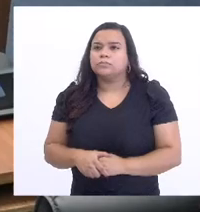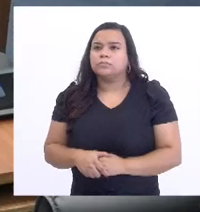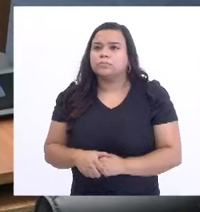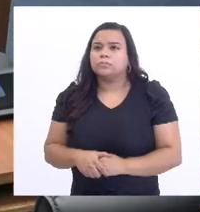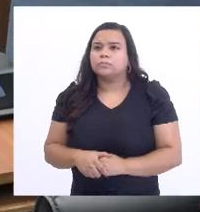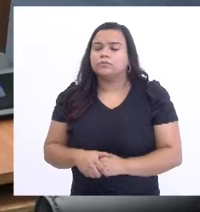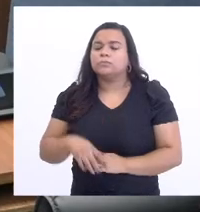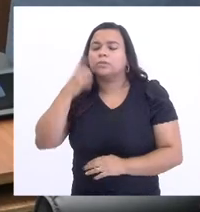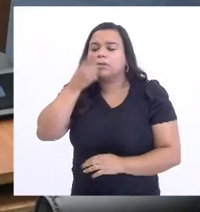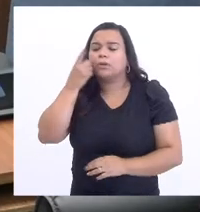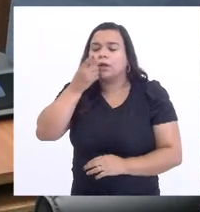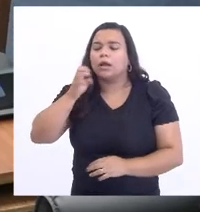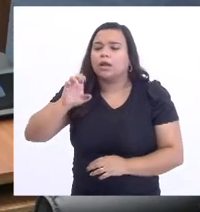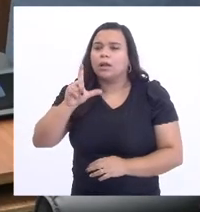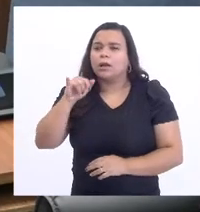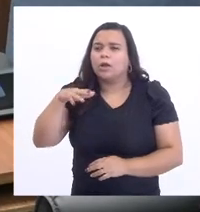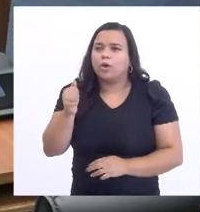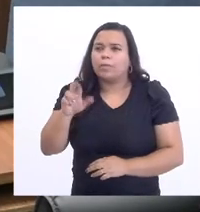Deputado Eliomar não se encontra, né?